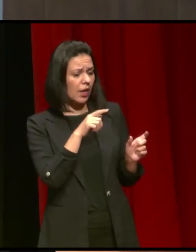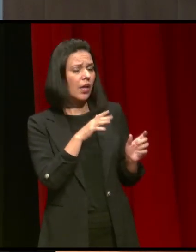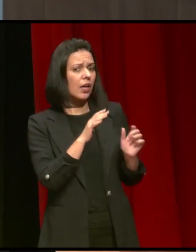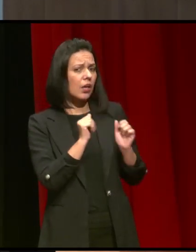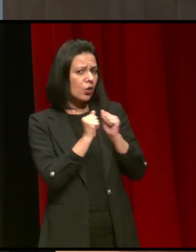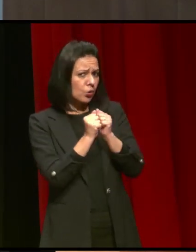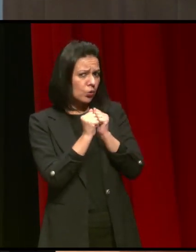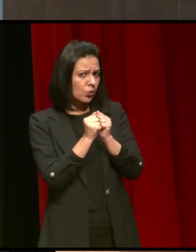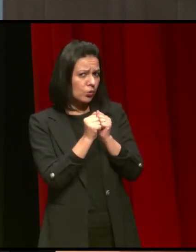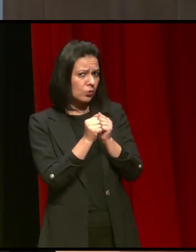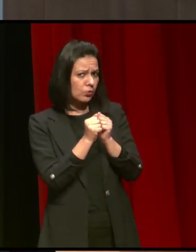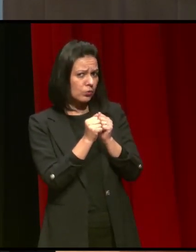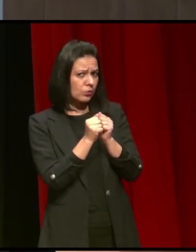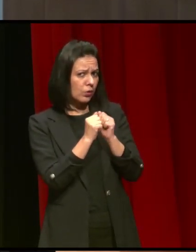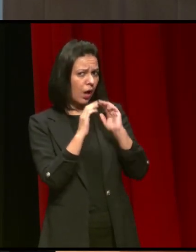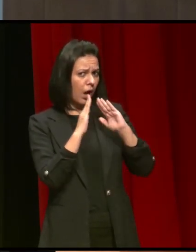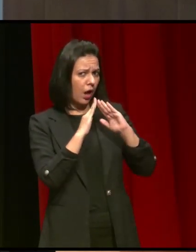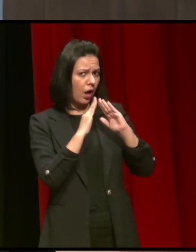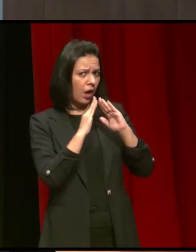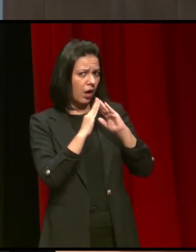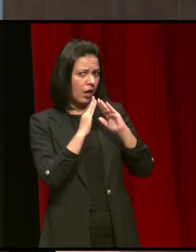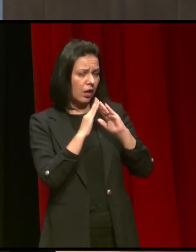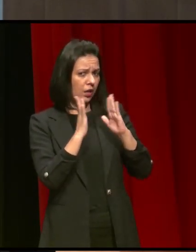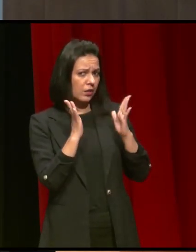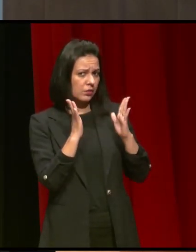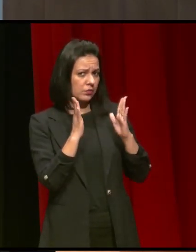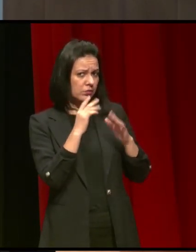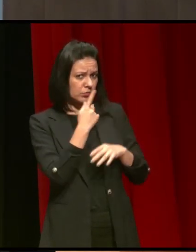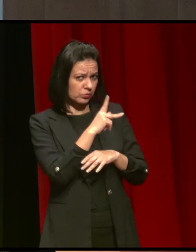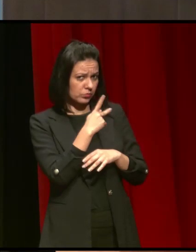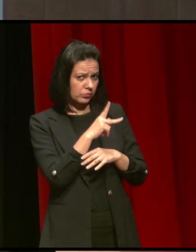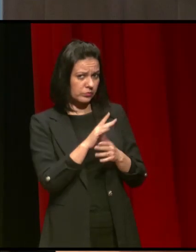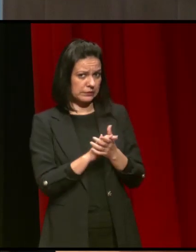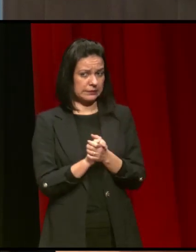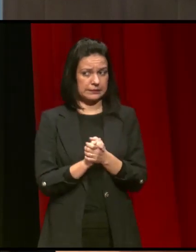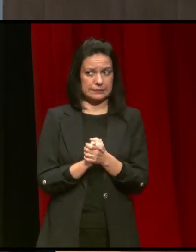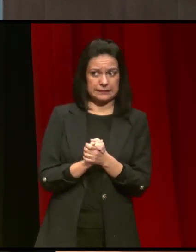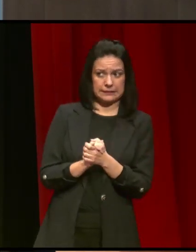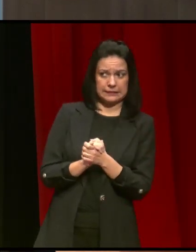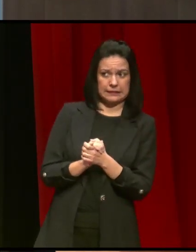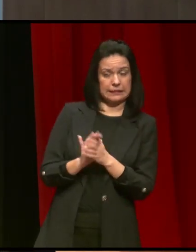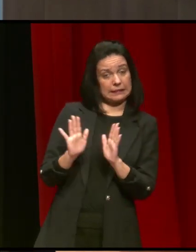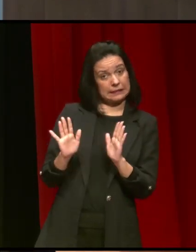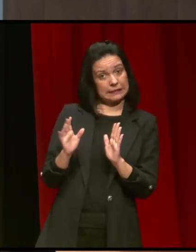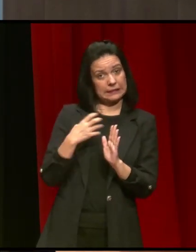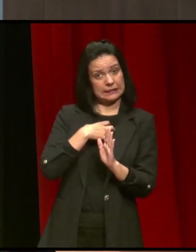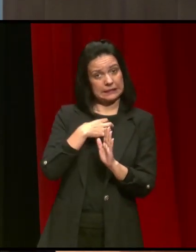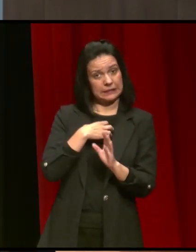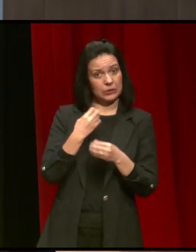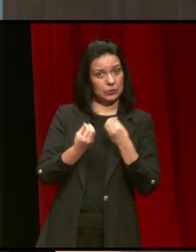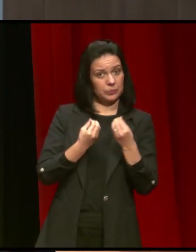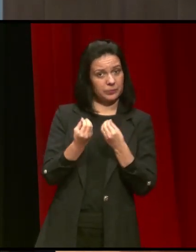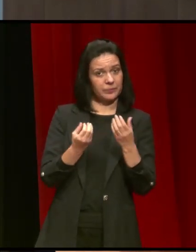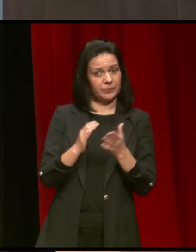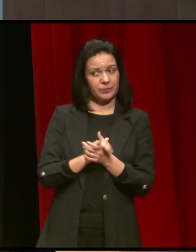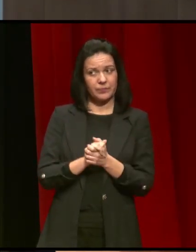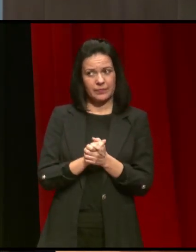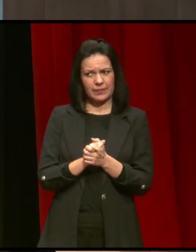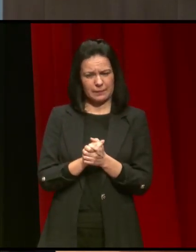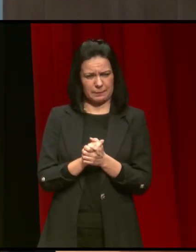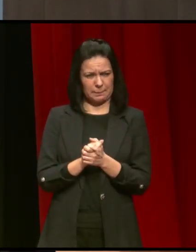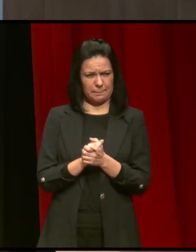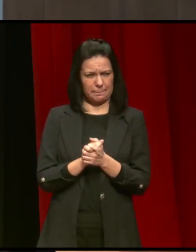marido. Ah, mas eu sei, esse não é teu marido mesmo, né? Esse já é o número 5, não é verdade? Ela falou